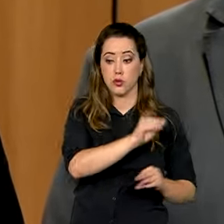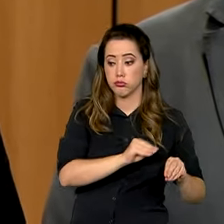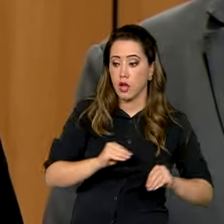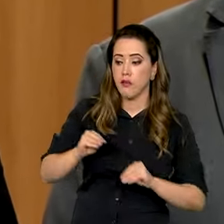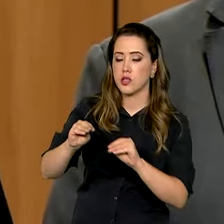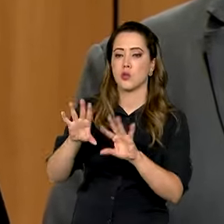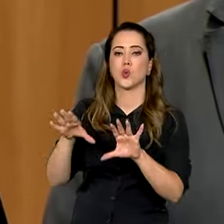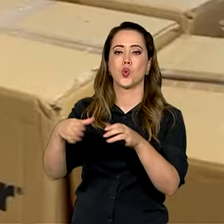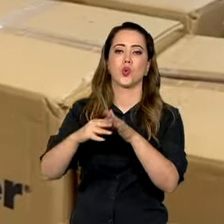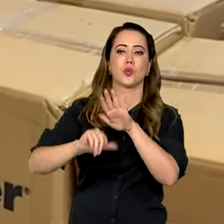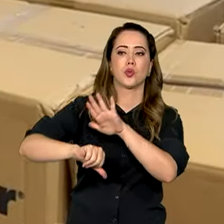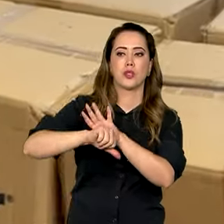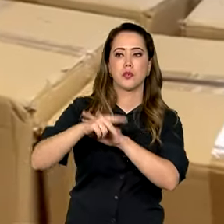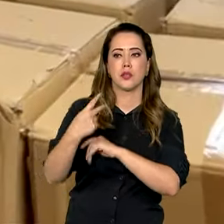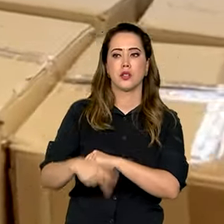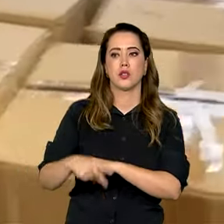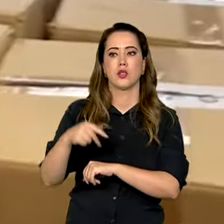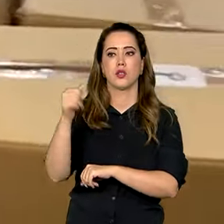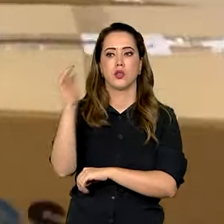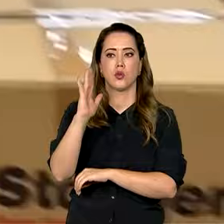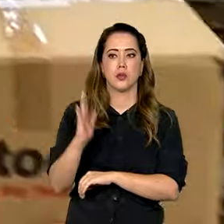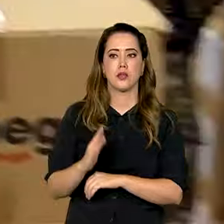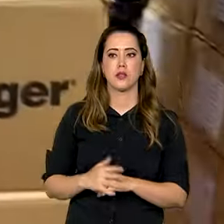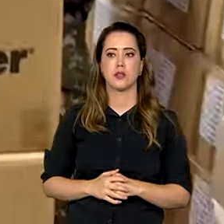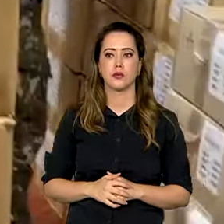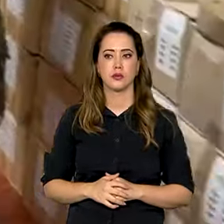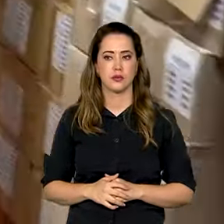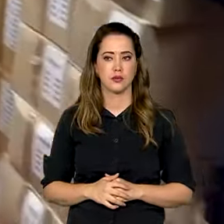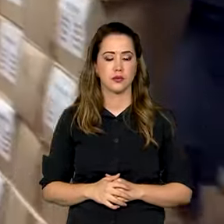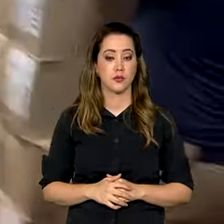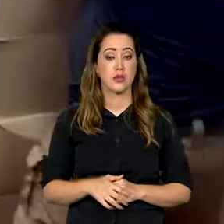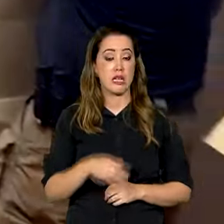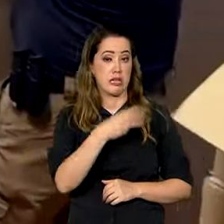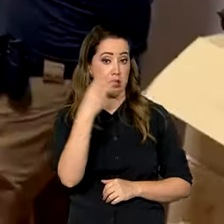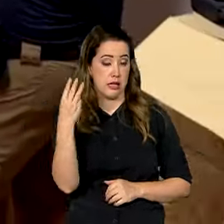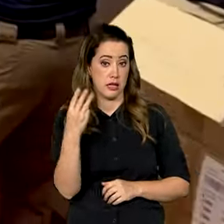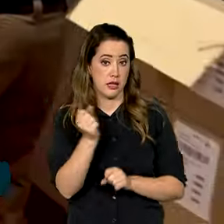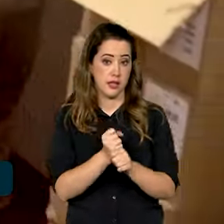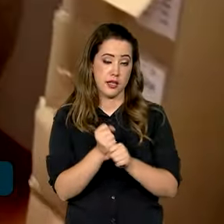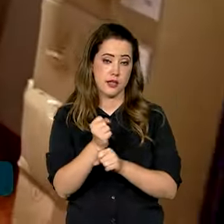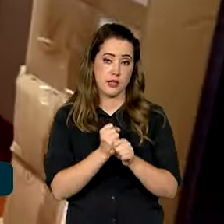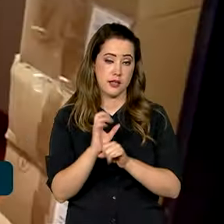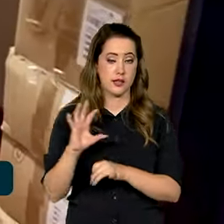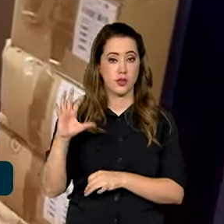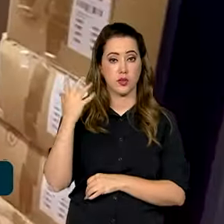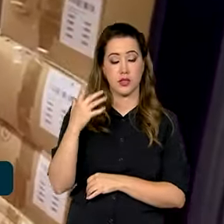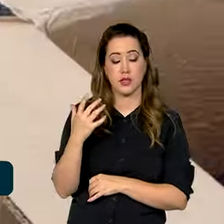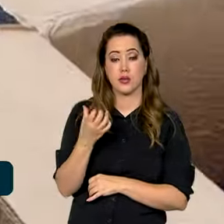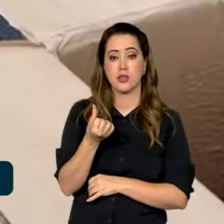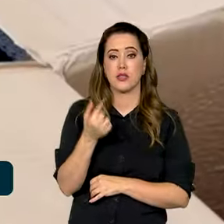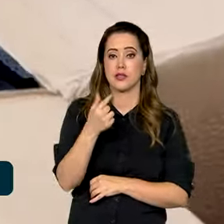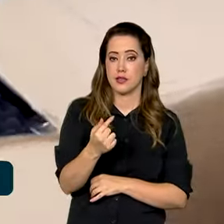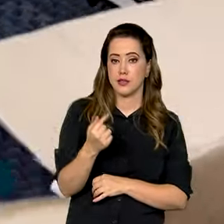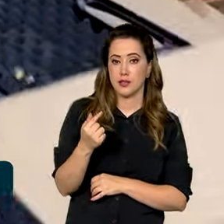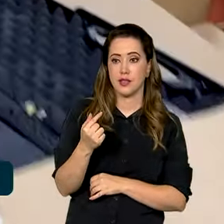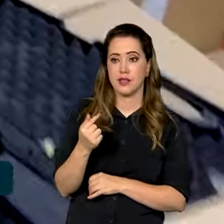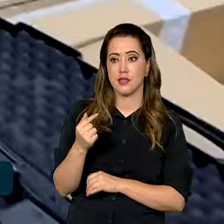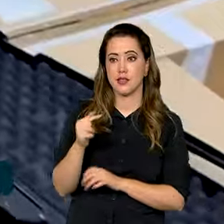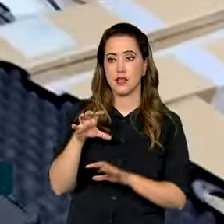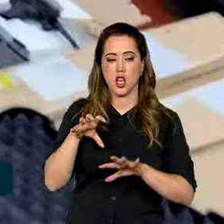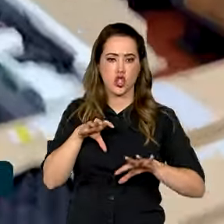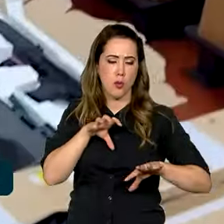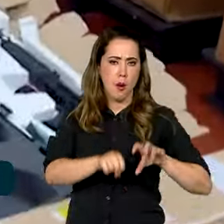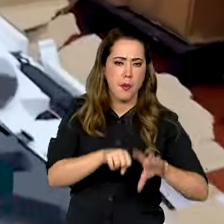criminosas no Brasil nos últimos 3 anos foram realizadas 67 apreensões em 10 estados